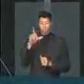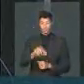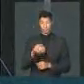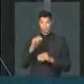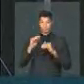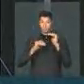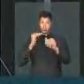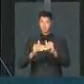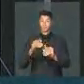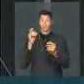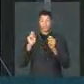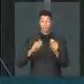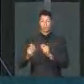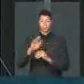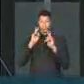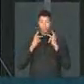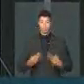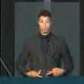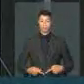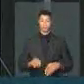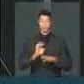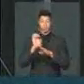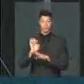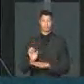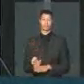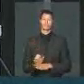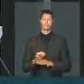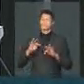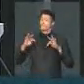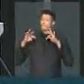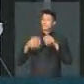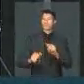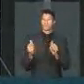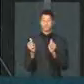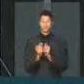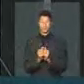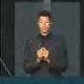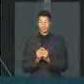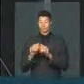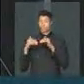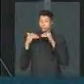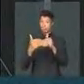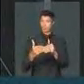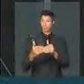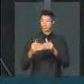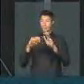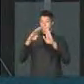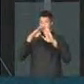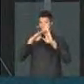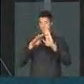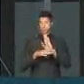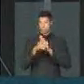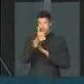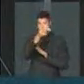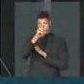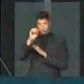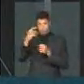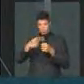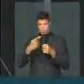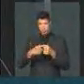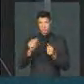menor desempenho no desenvolvimento humano do Estado. Todos eles compõem a lista das 150